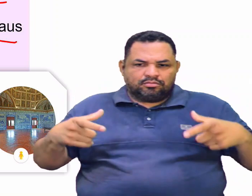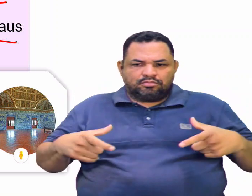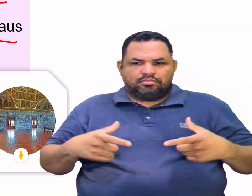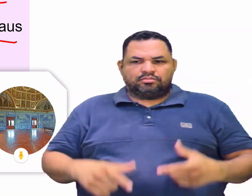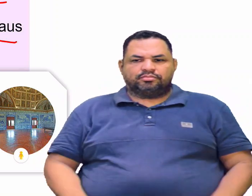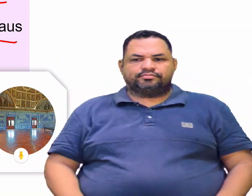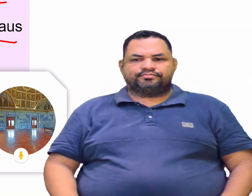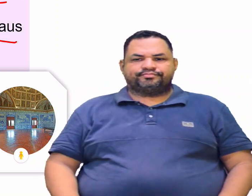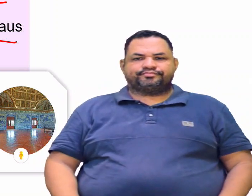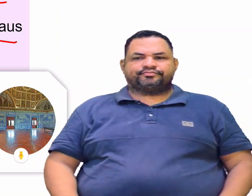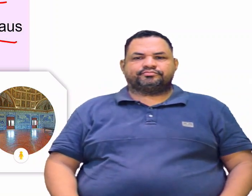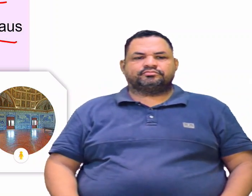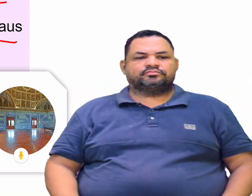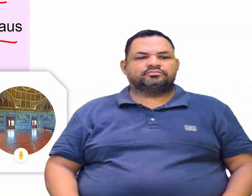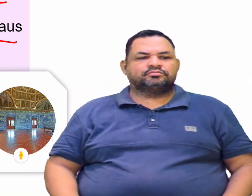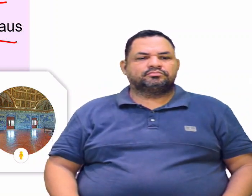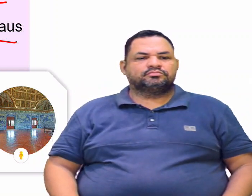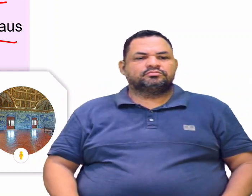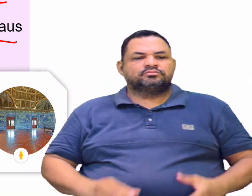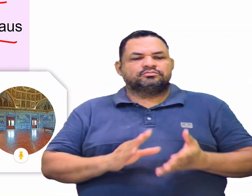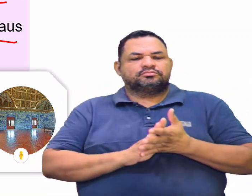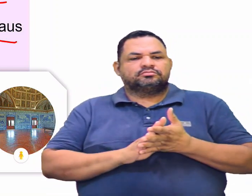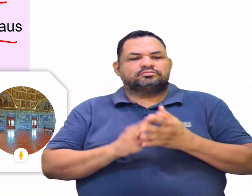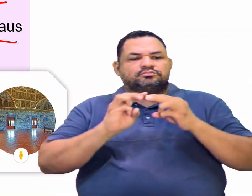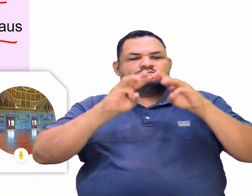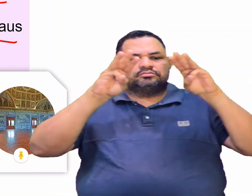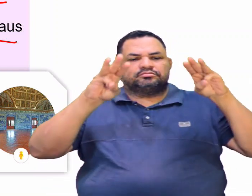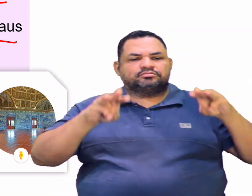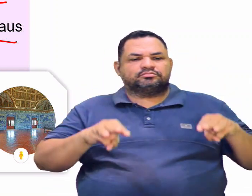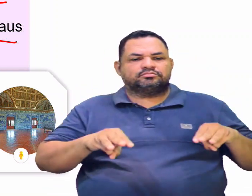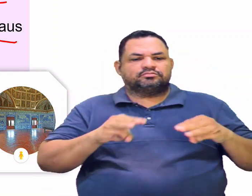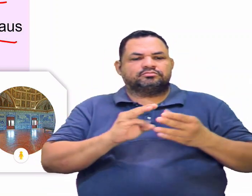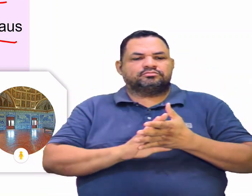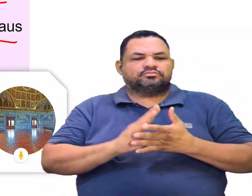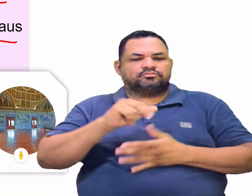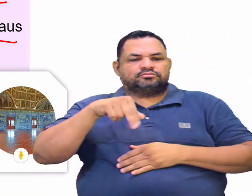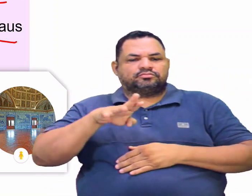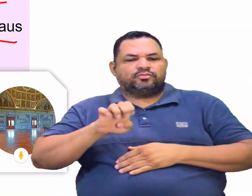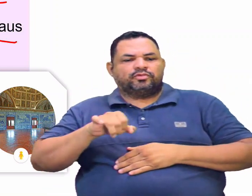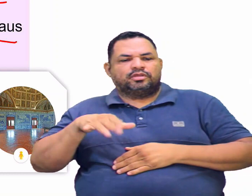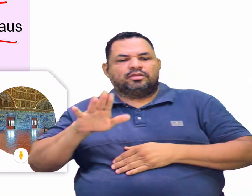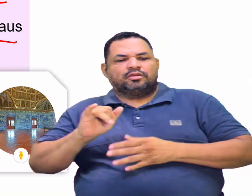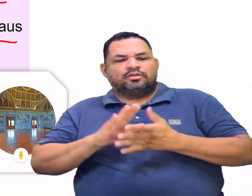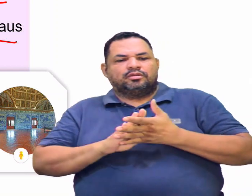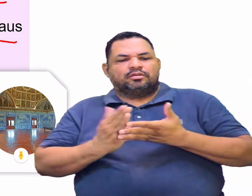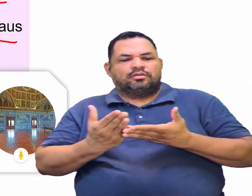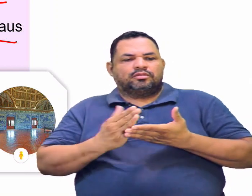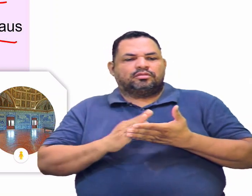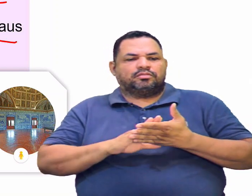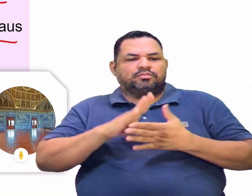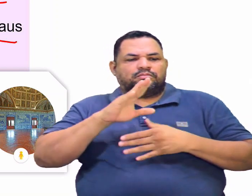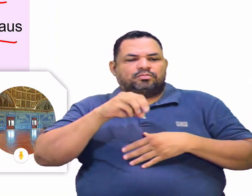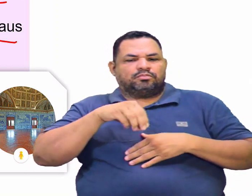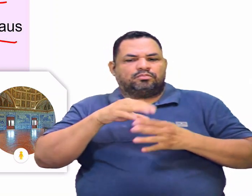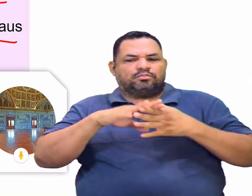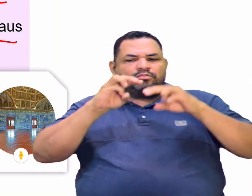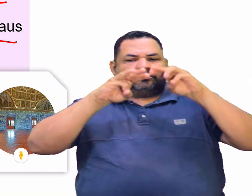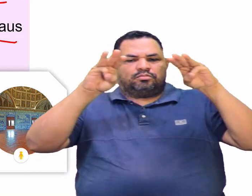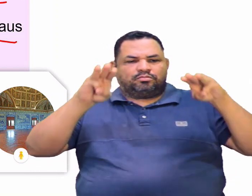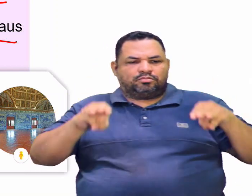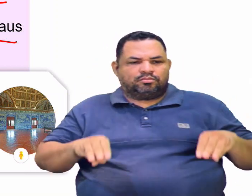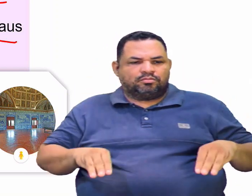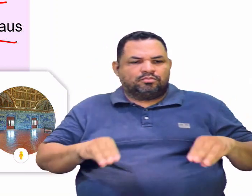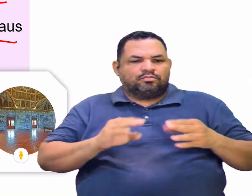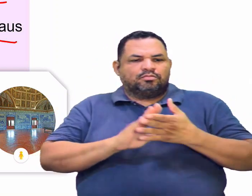como o Museu de Nova York, Museu of Art, né, o Museu de Nova